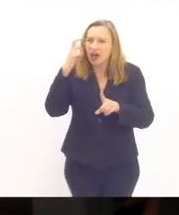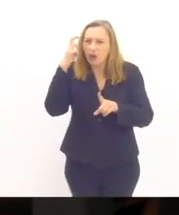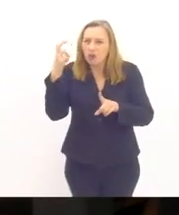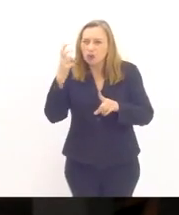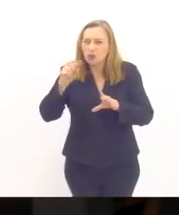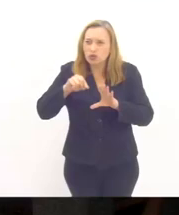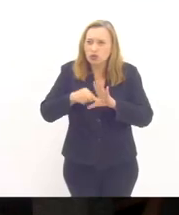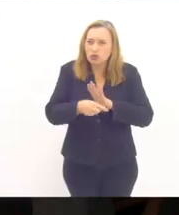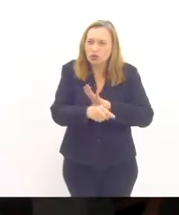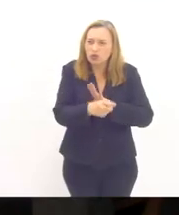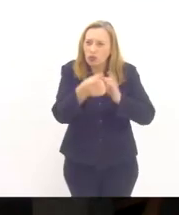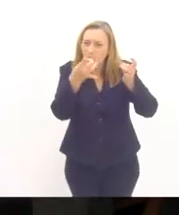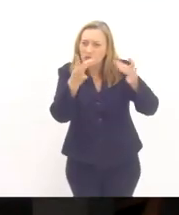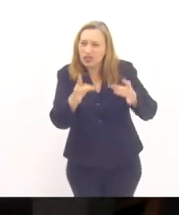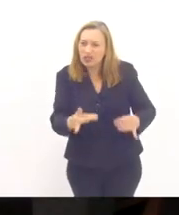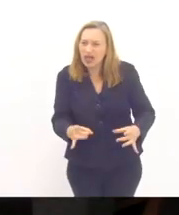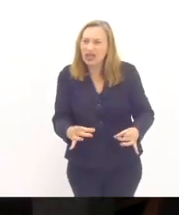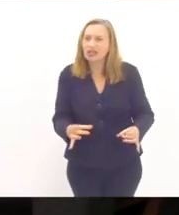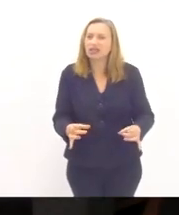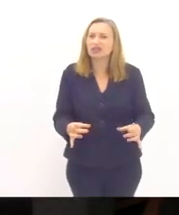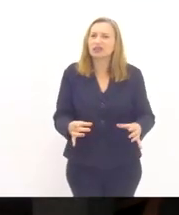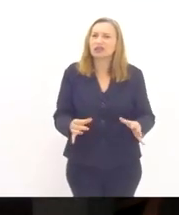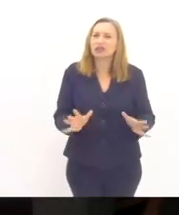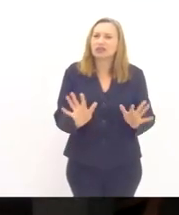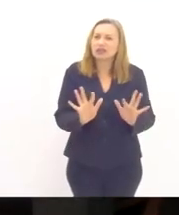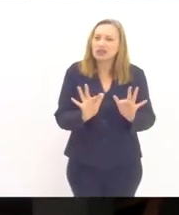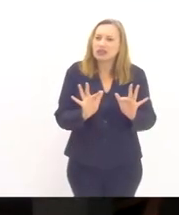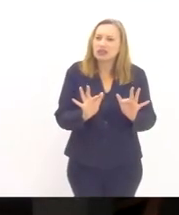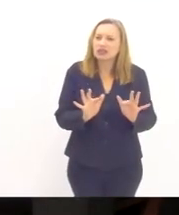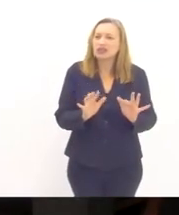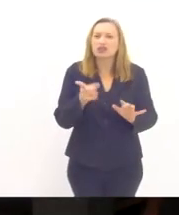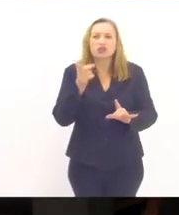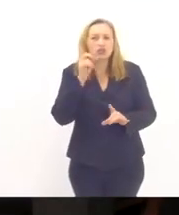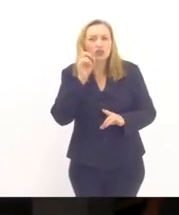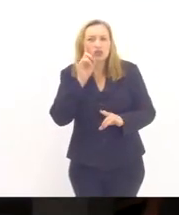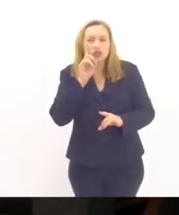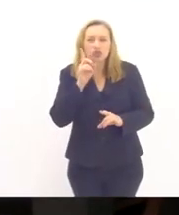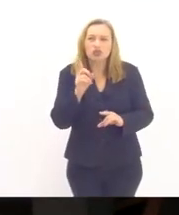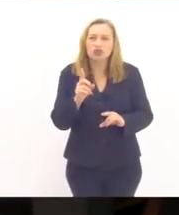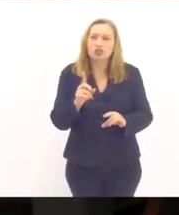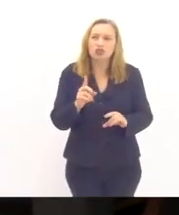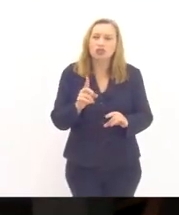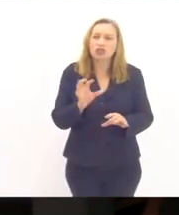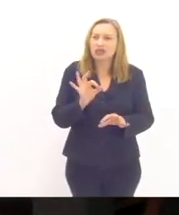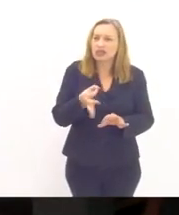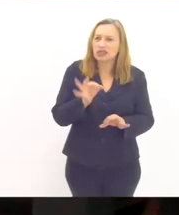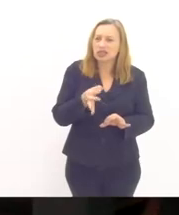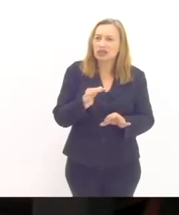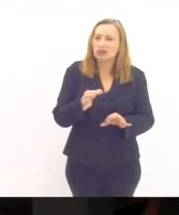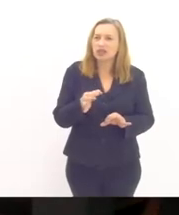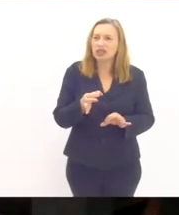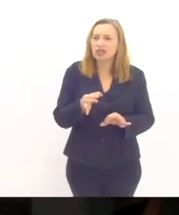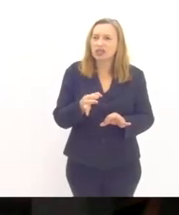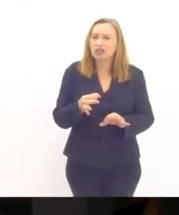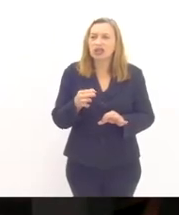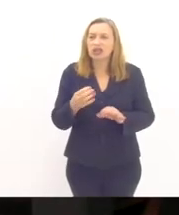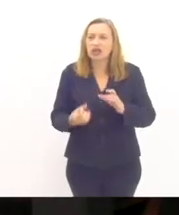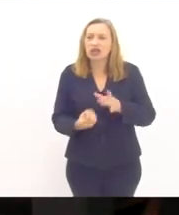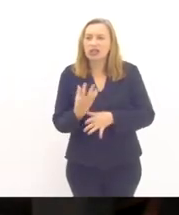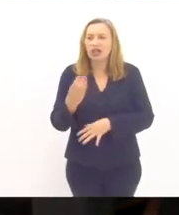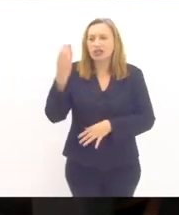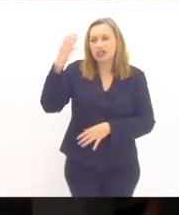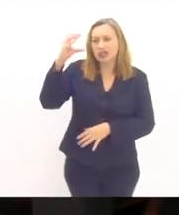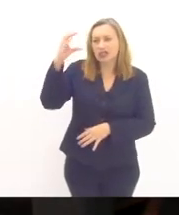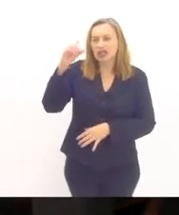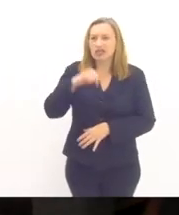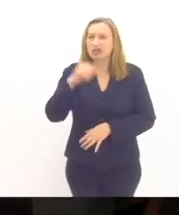lá nos minuciosos detalhes, o que é mínimo, nos pequenos detalhes do seu dia a dia. Obviamente, a forma de fazer ciência aqui no Brasil